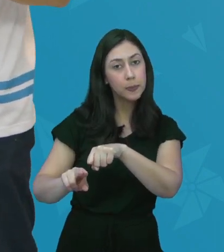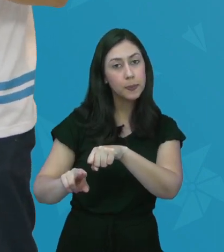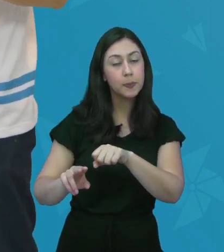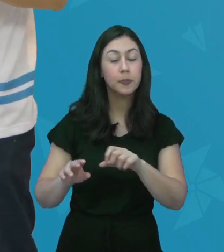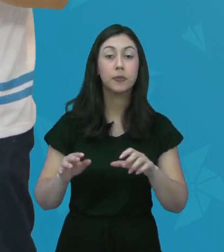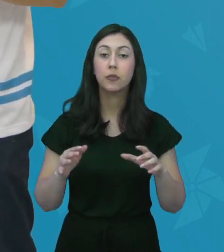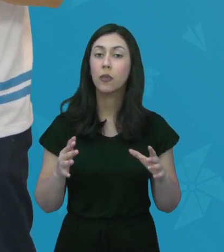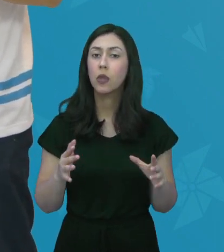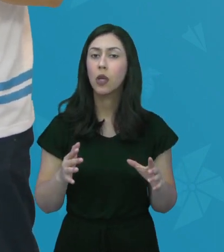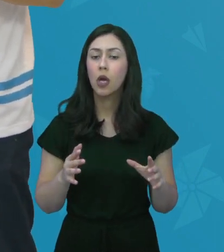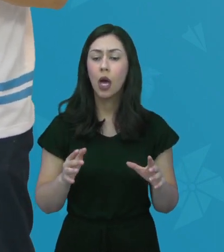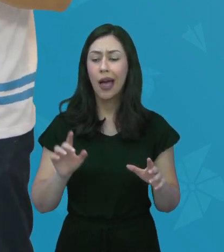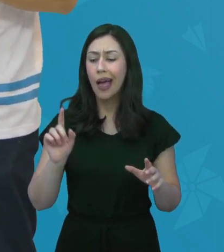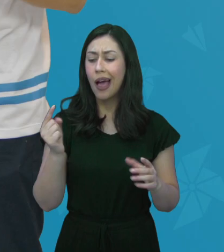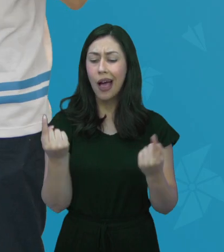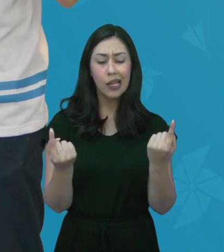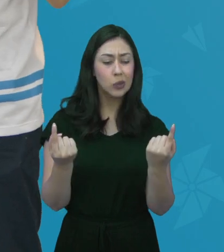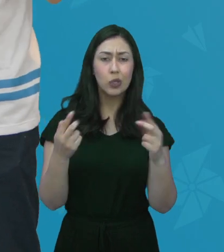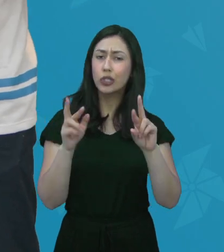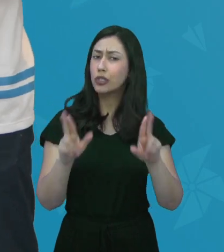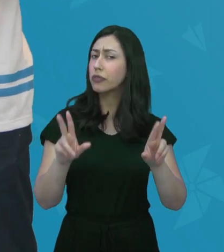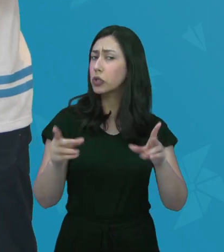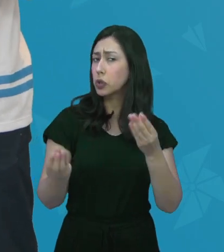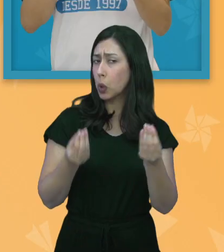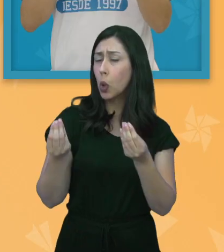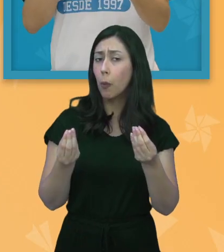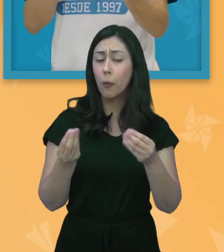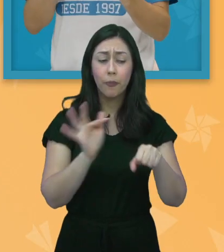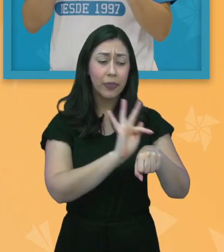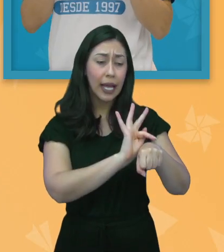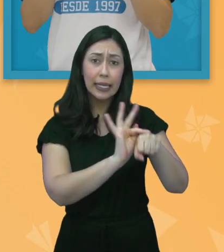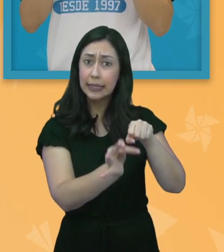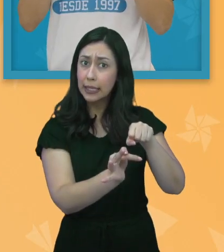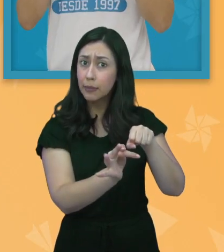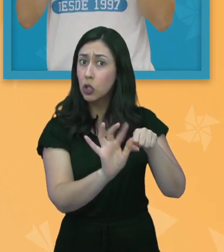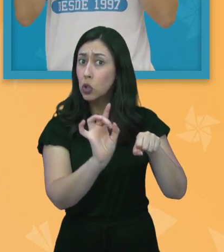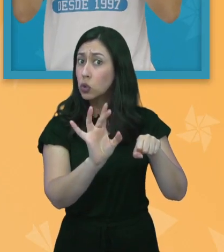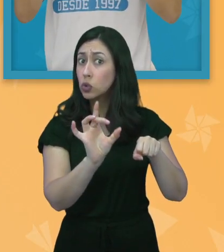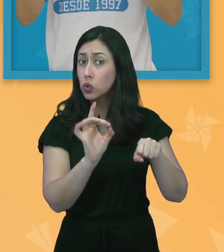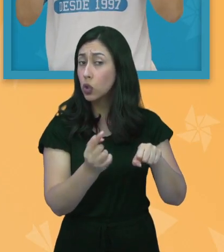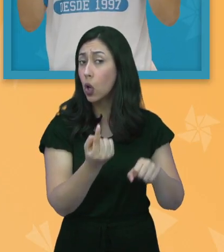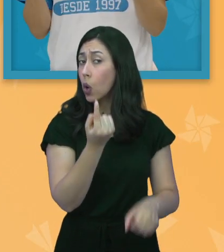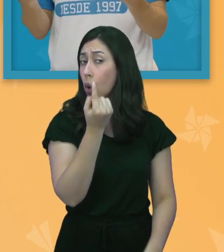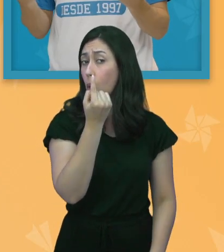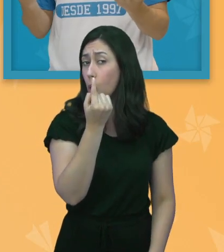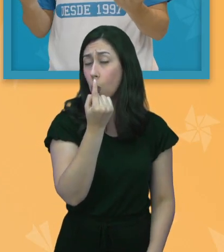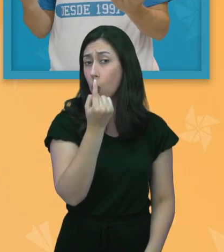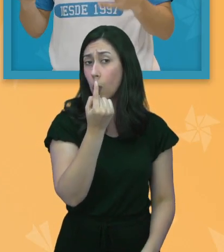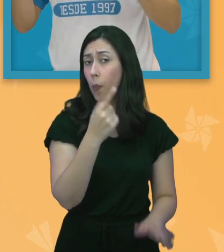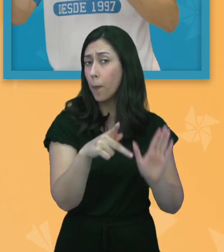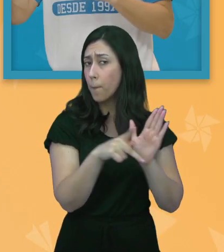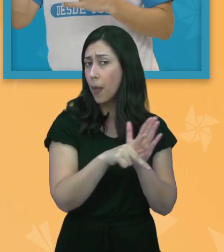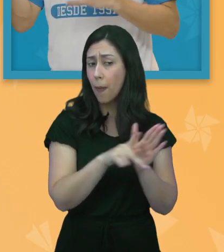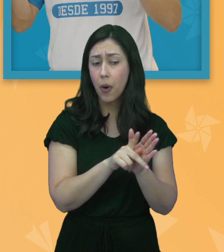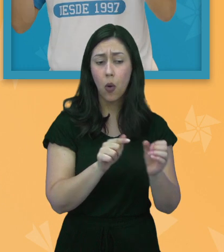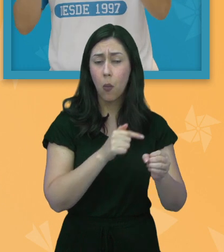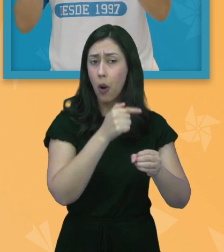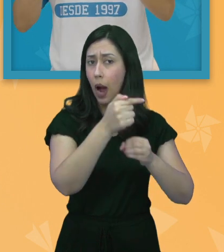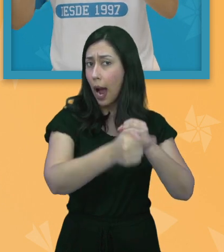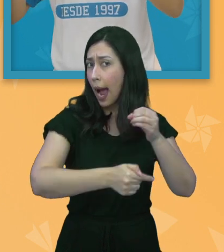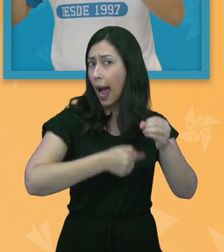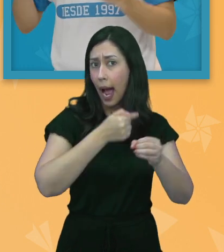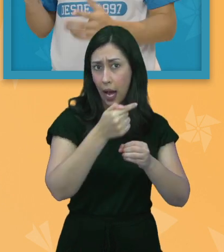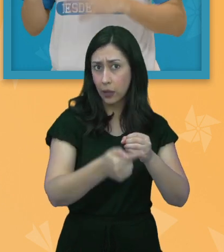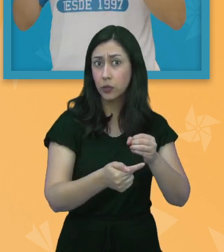composta. O que diferencia elas? Bom, a substância pura simples é aquela que é formada por átomos de um único elemento químico, elementos da